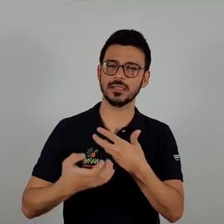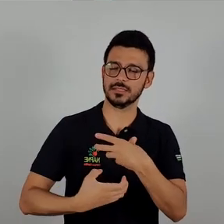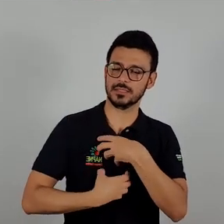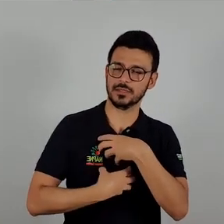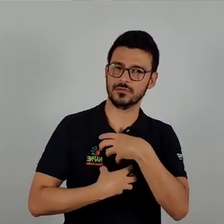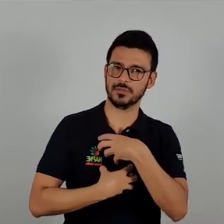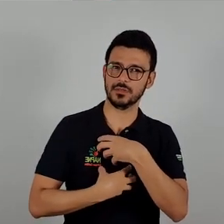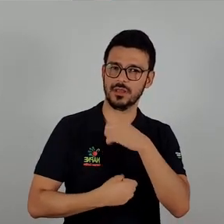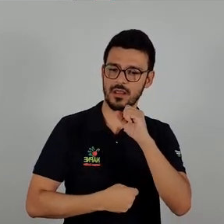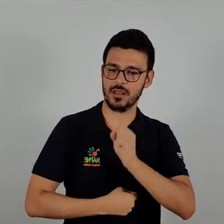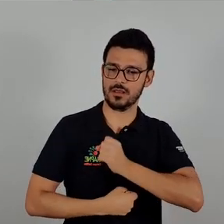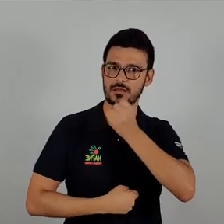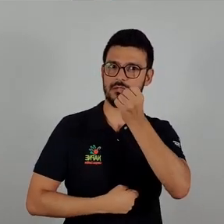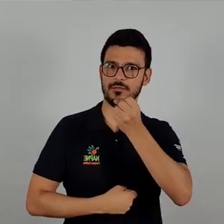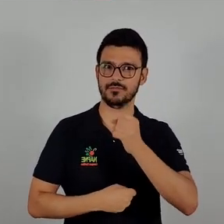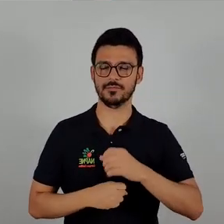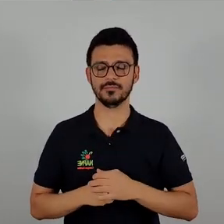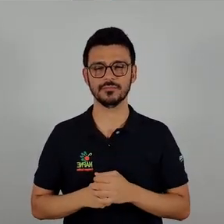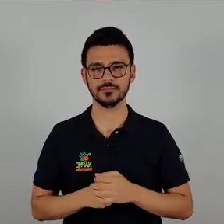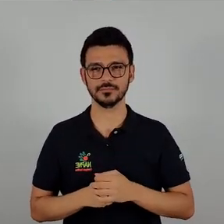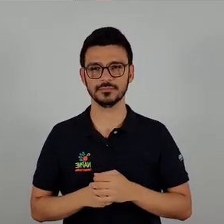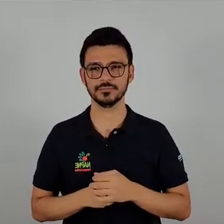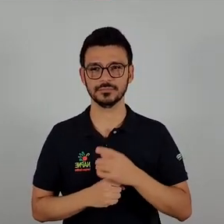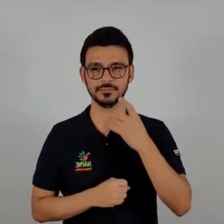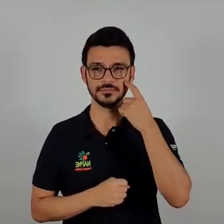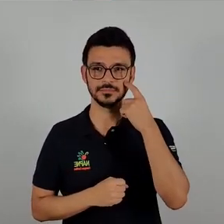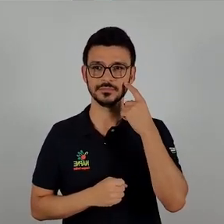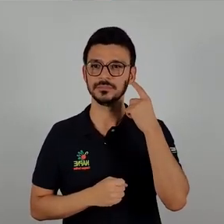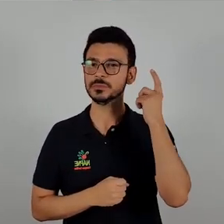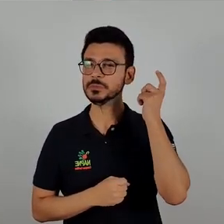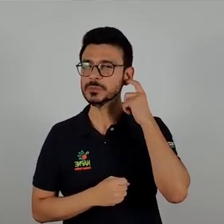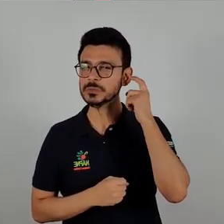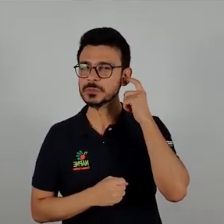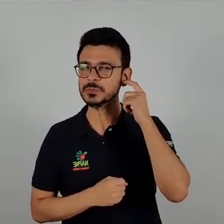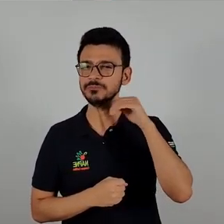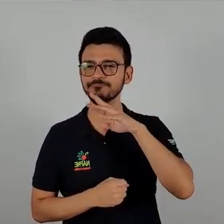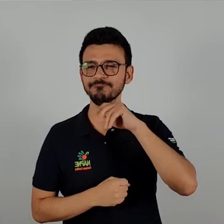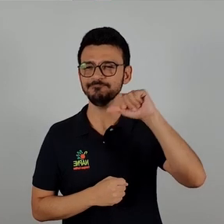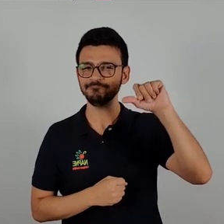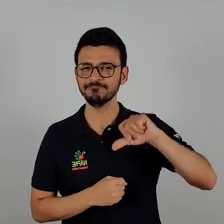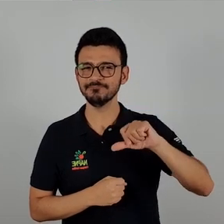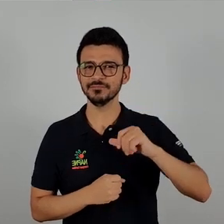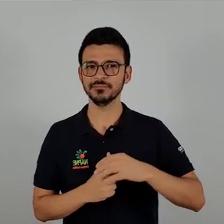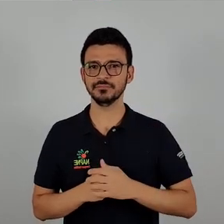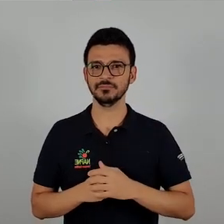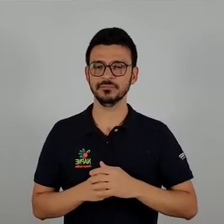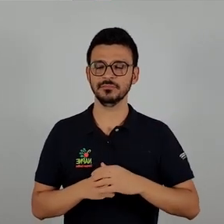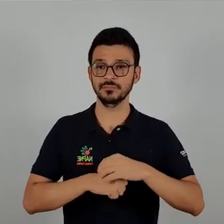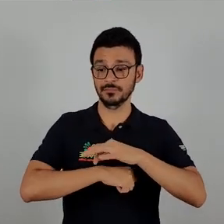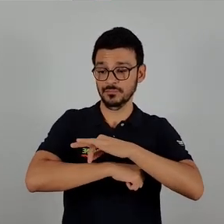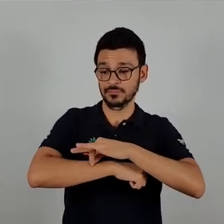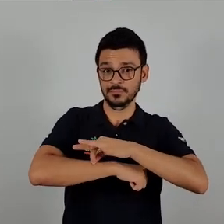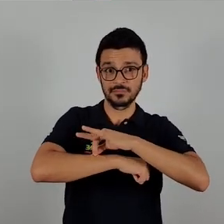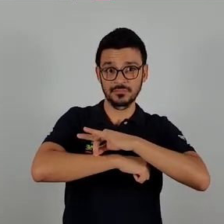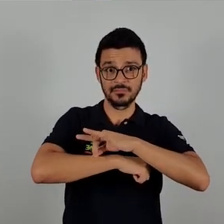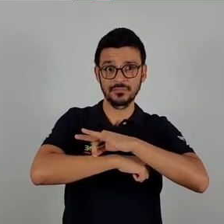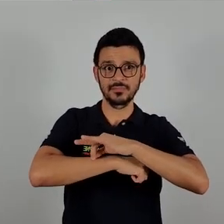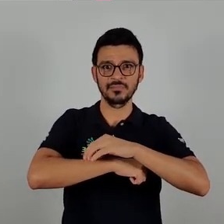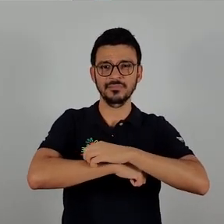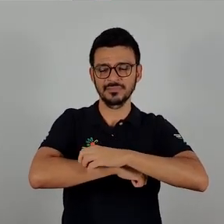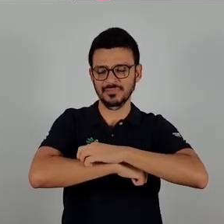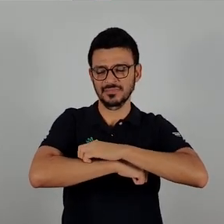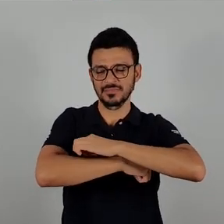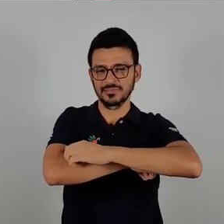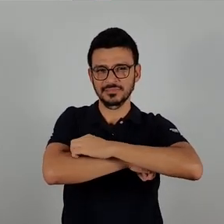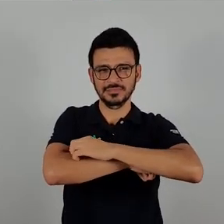Pulmão, intestino grosso, não defeca direito, vive com alteração pulmonar. Claro que vai ter problema de pele. É aquilo mesmo